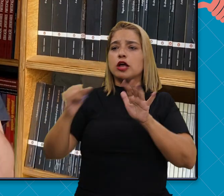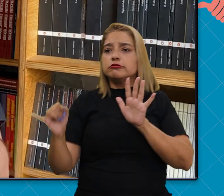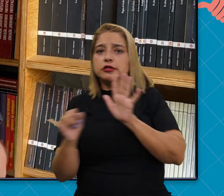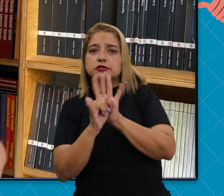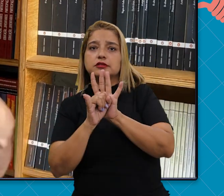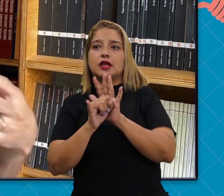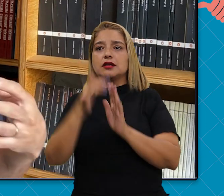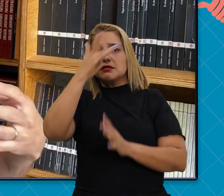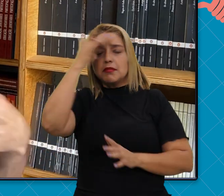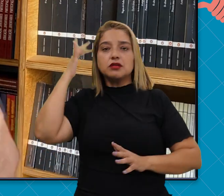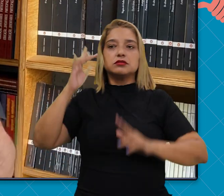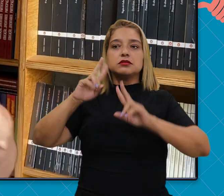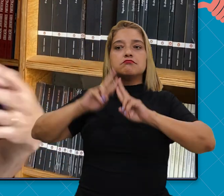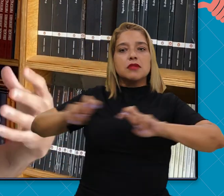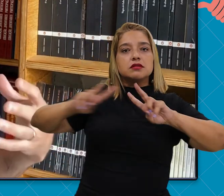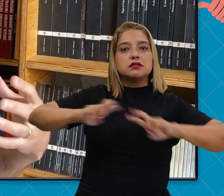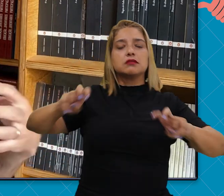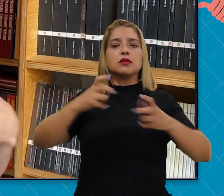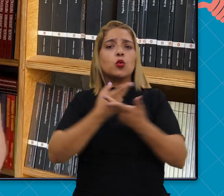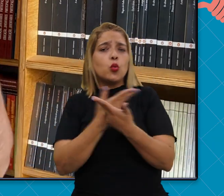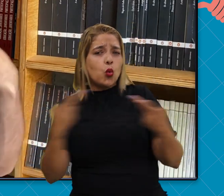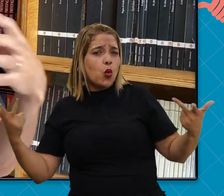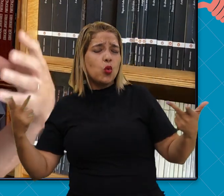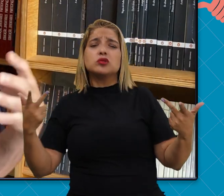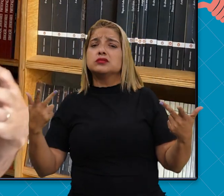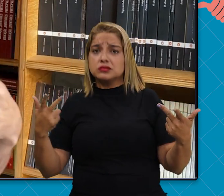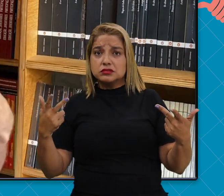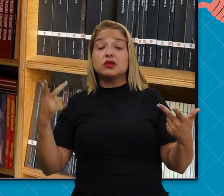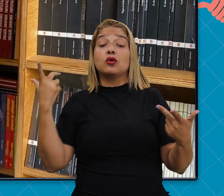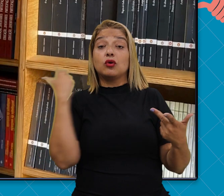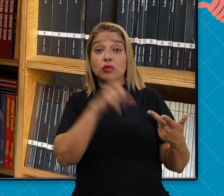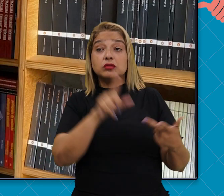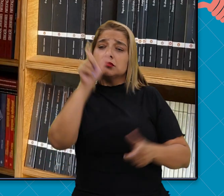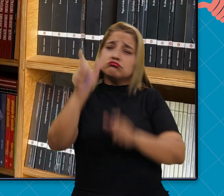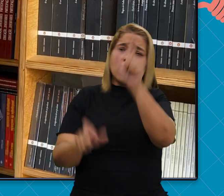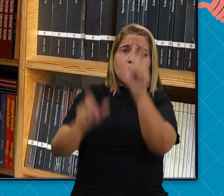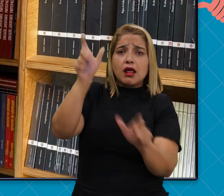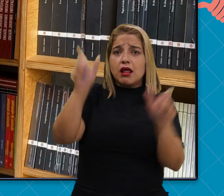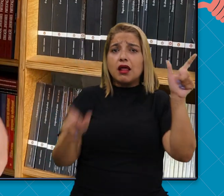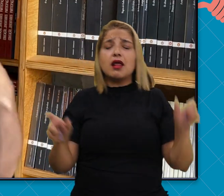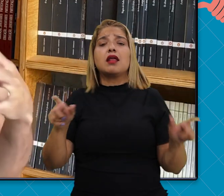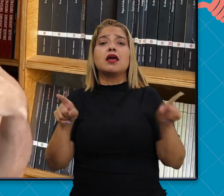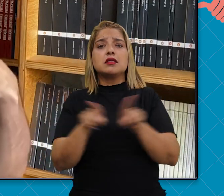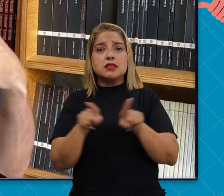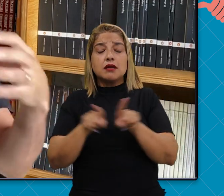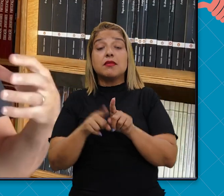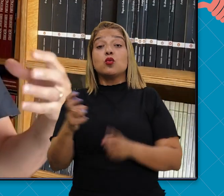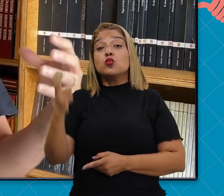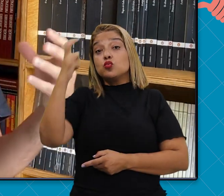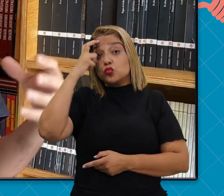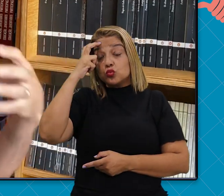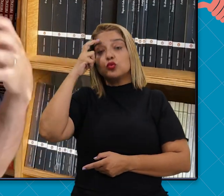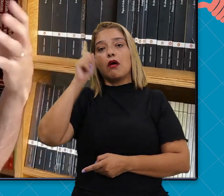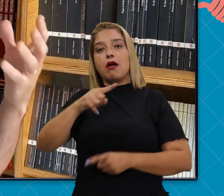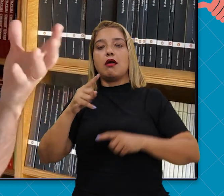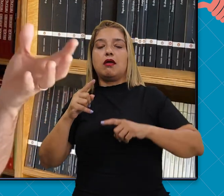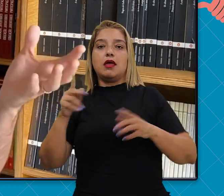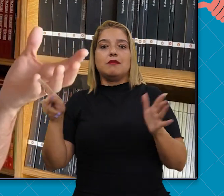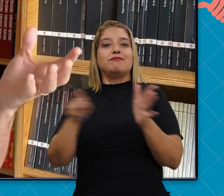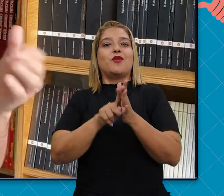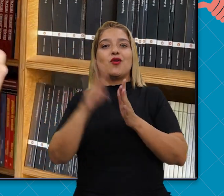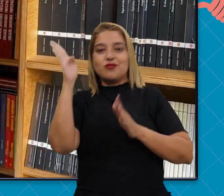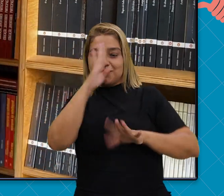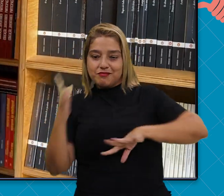formatar identidades das mais diversas que formam as diversas matizes culturais que